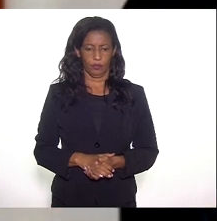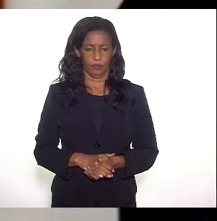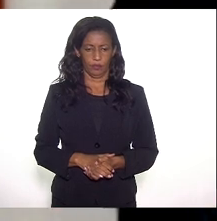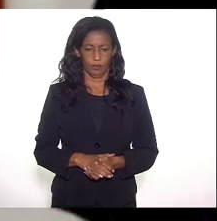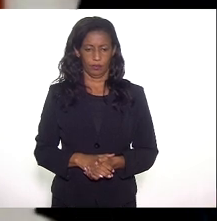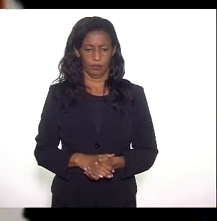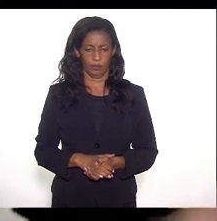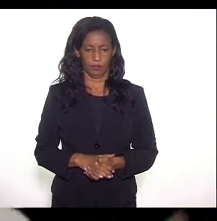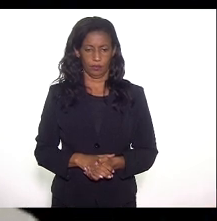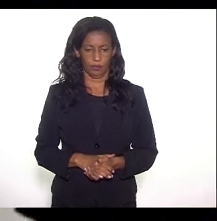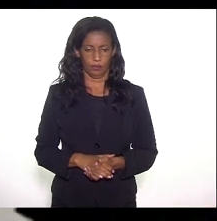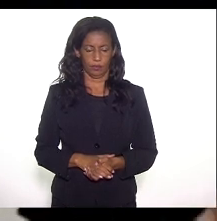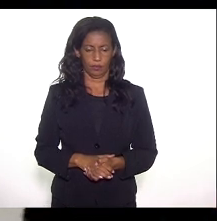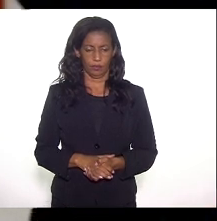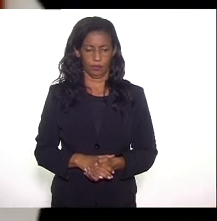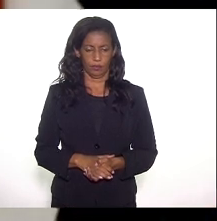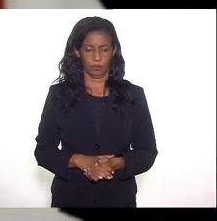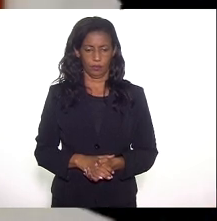para declaração.